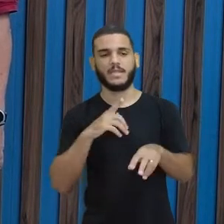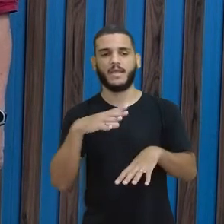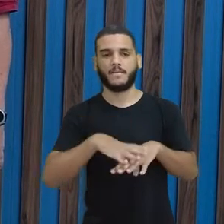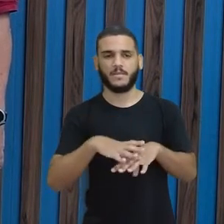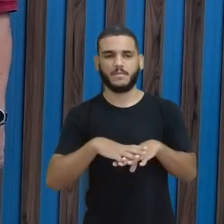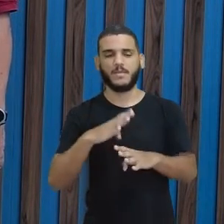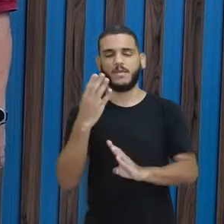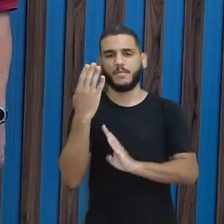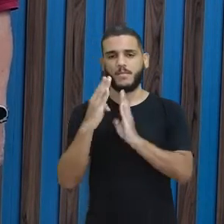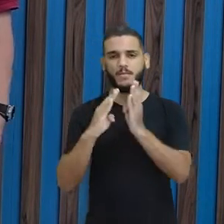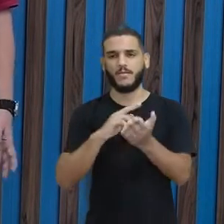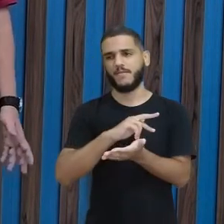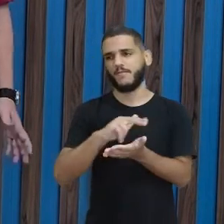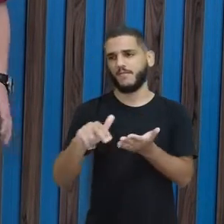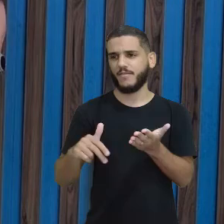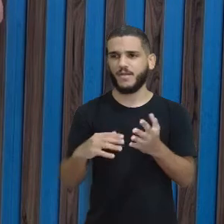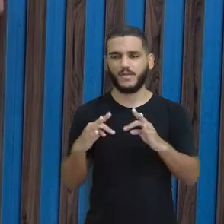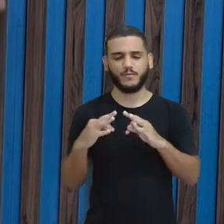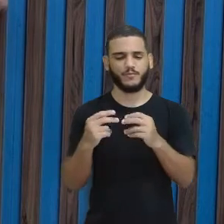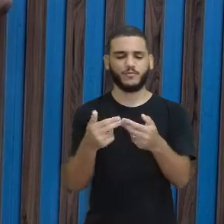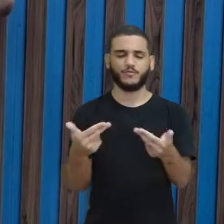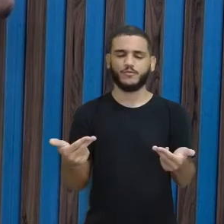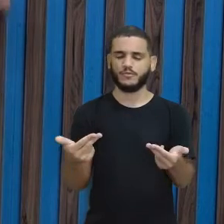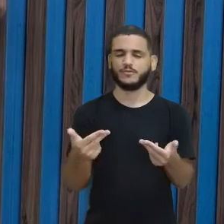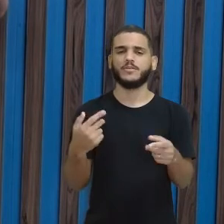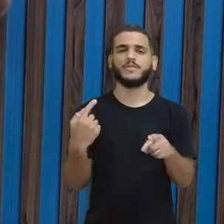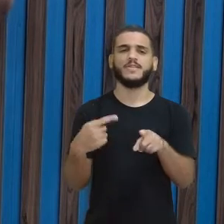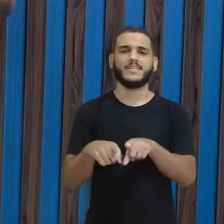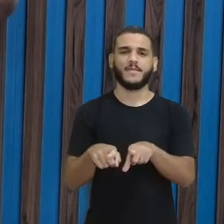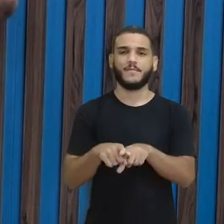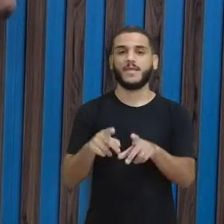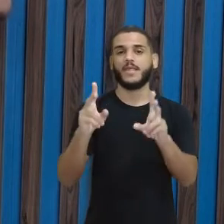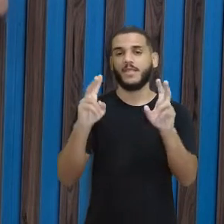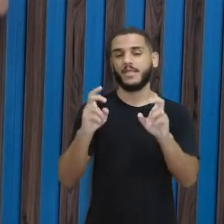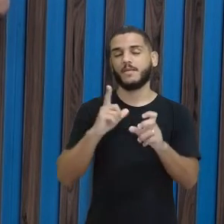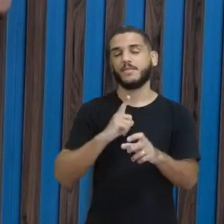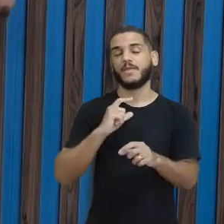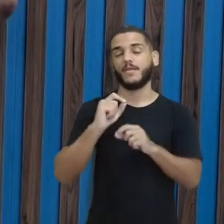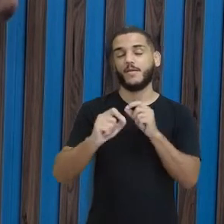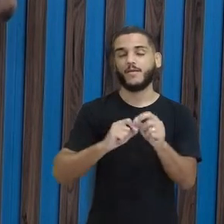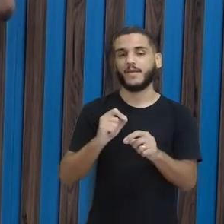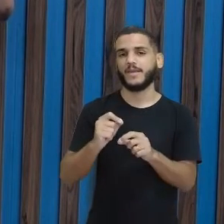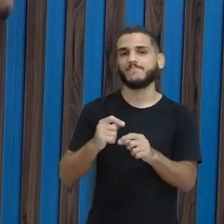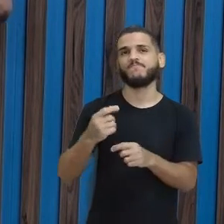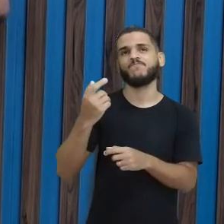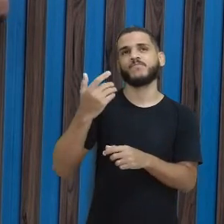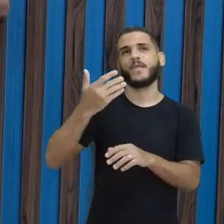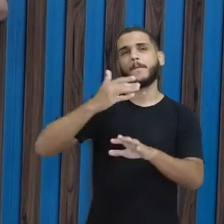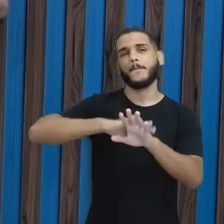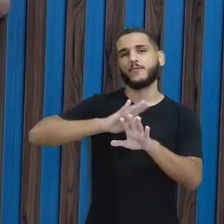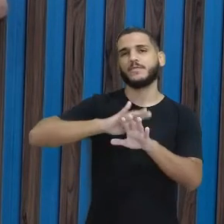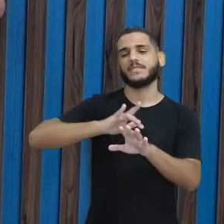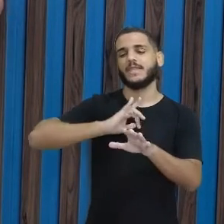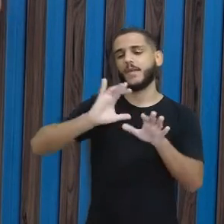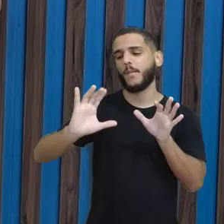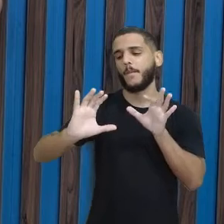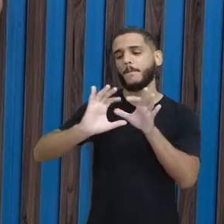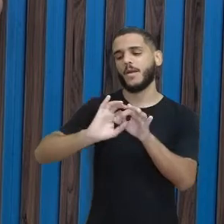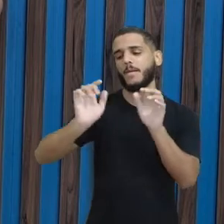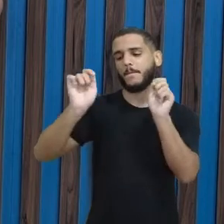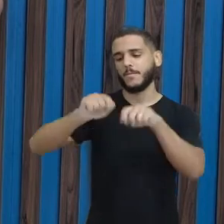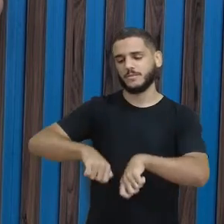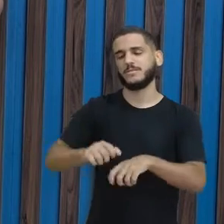biologia, entre tantos, né, Bravo, que existem. Em todos, muitos assuntos, você precisa ter essa ideia. A matemática e a biologia trabalha muito com aquilo que